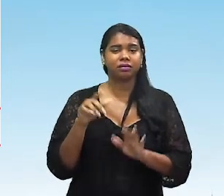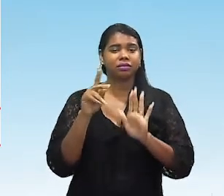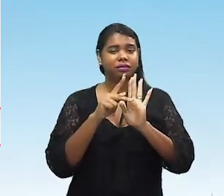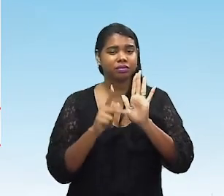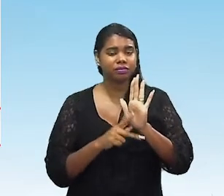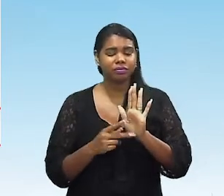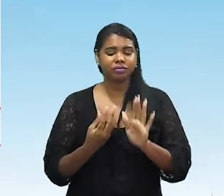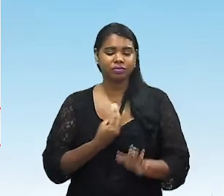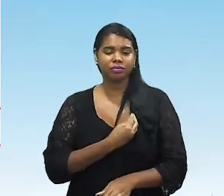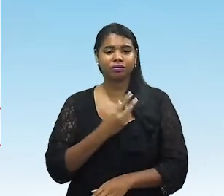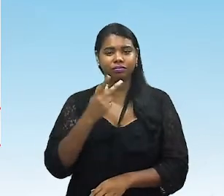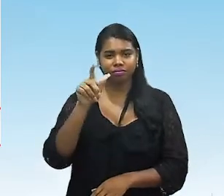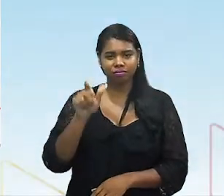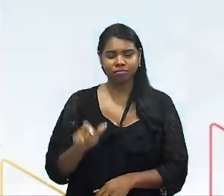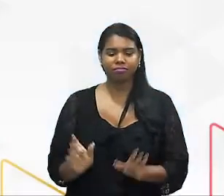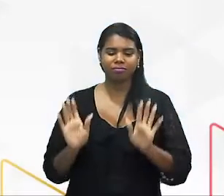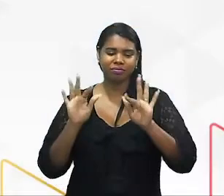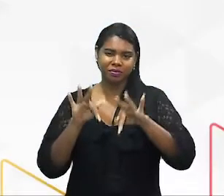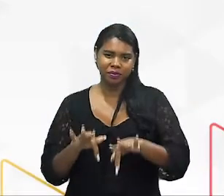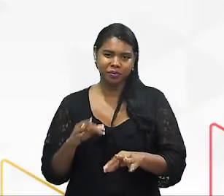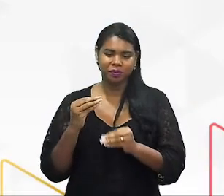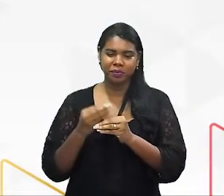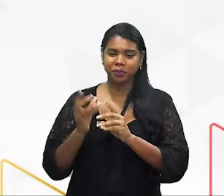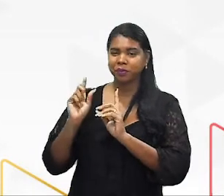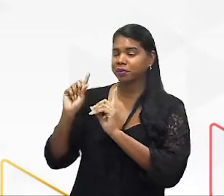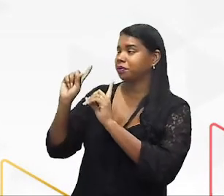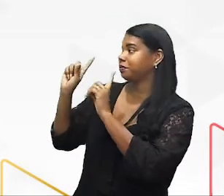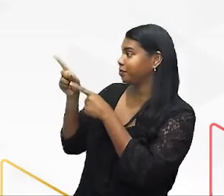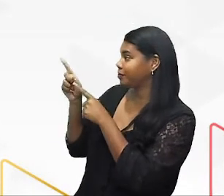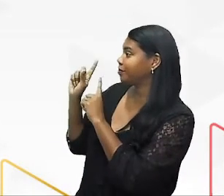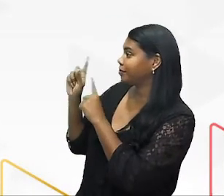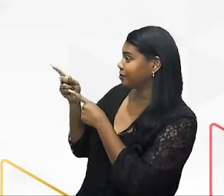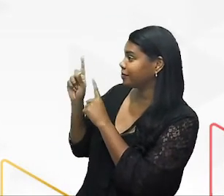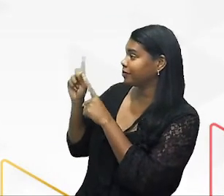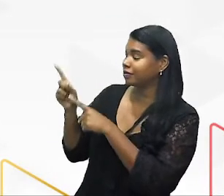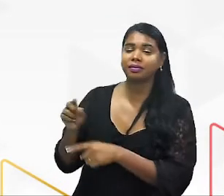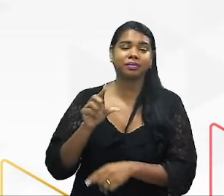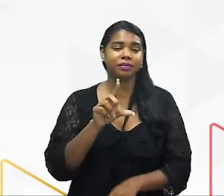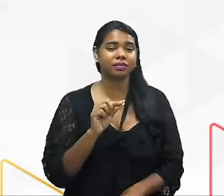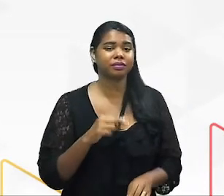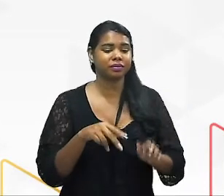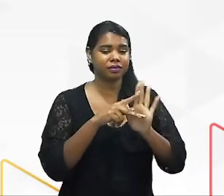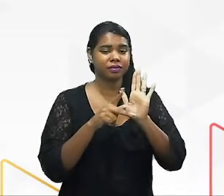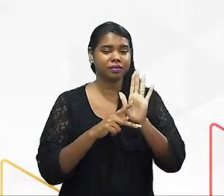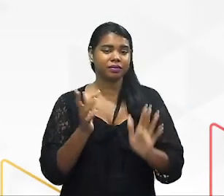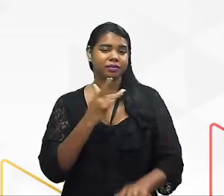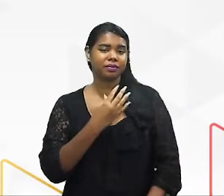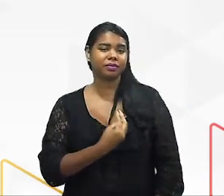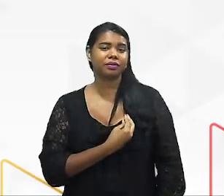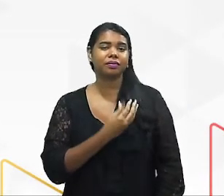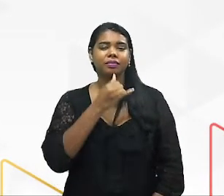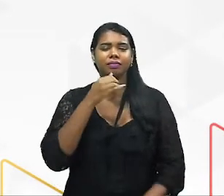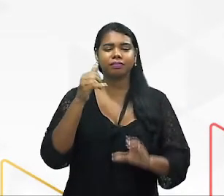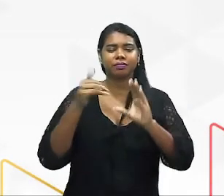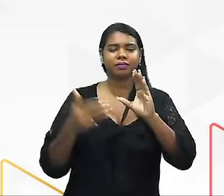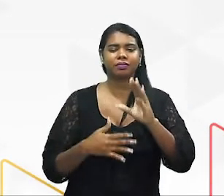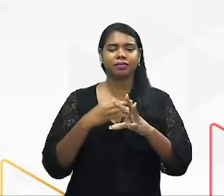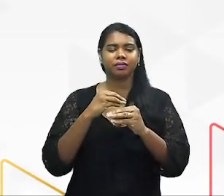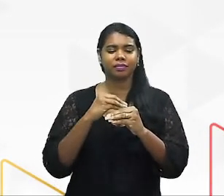de vocês. Por fim, gente, olha só, essa questão, né, das escolhas e o projeto de vida é caracterizada